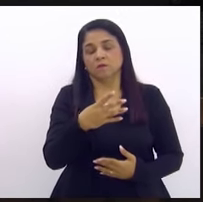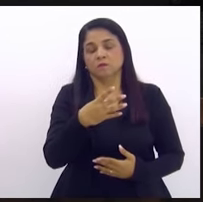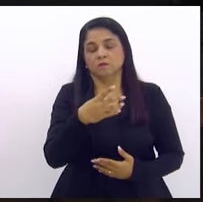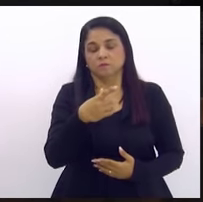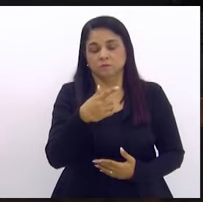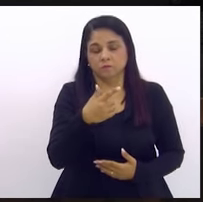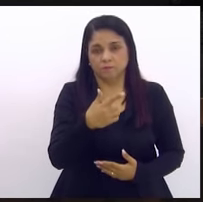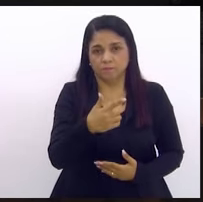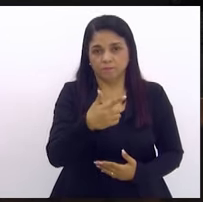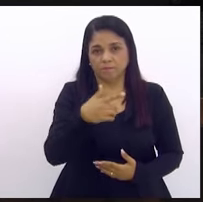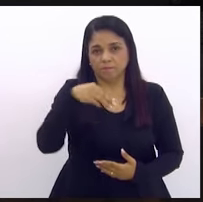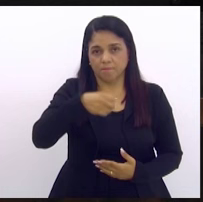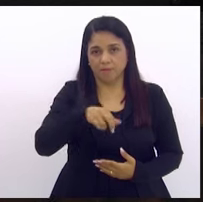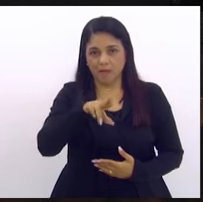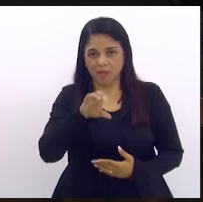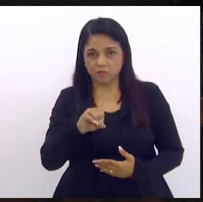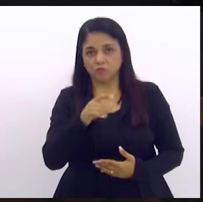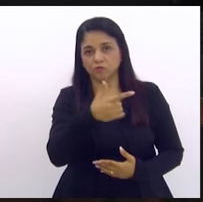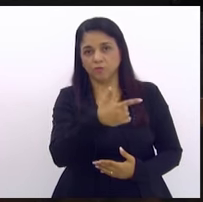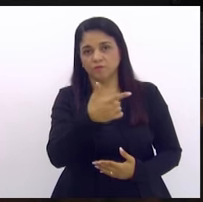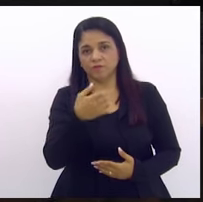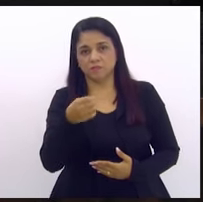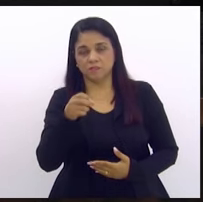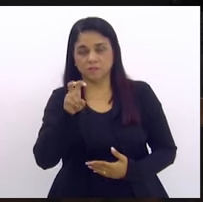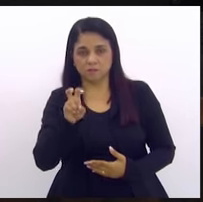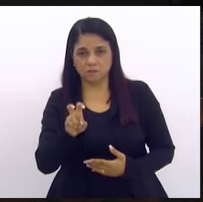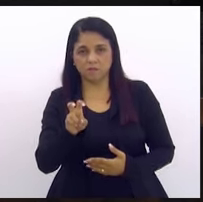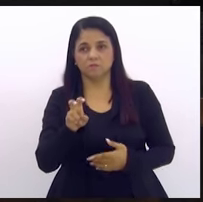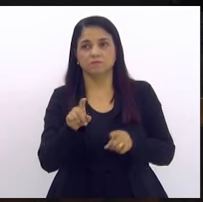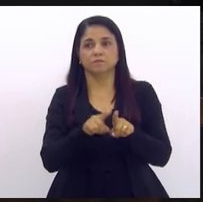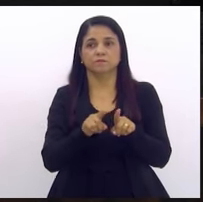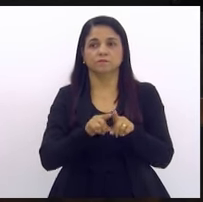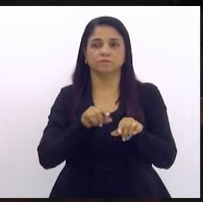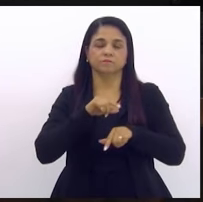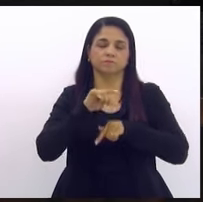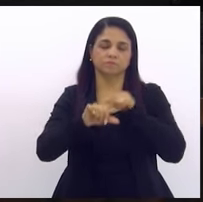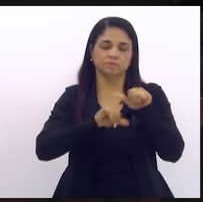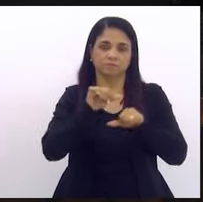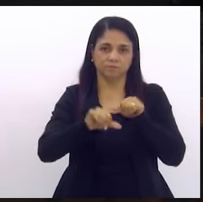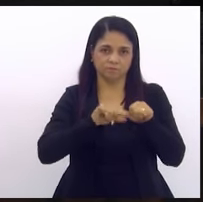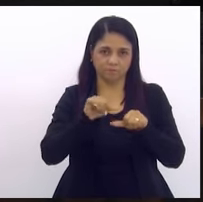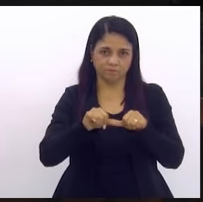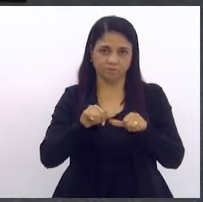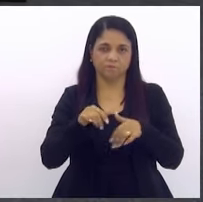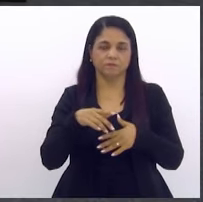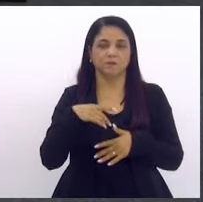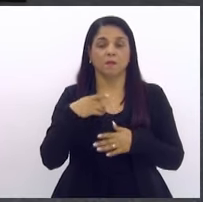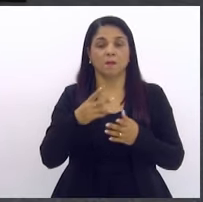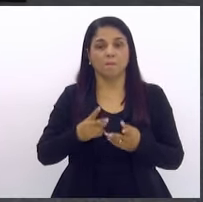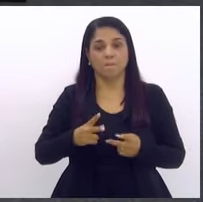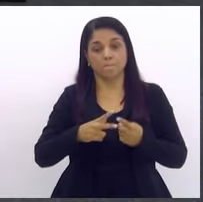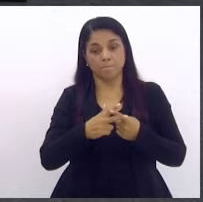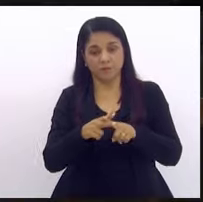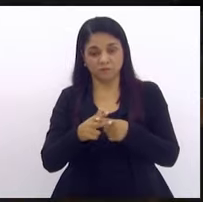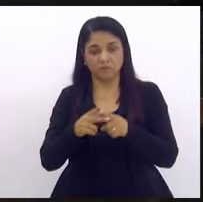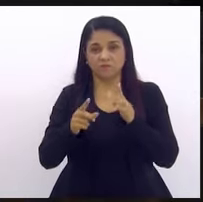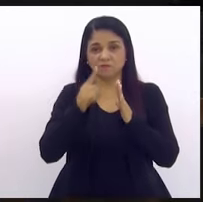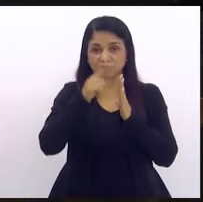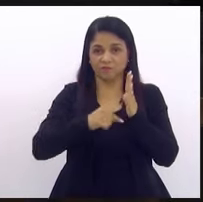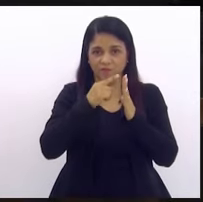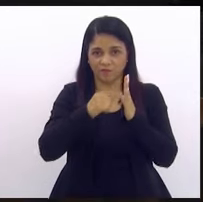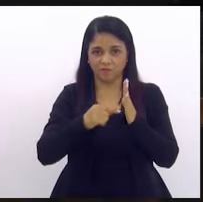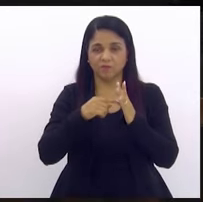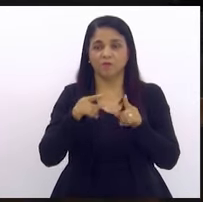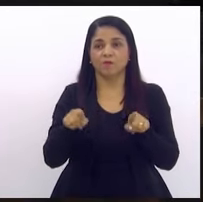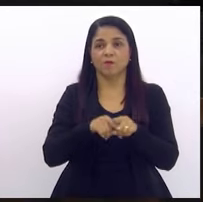Pendendo de parecer da Comissão de Emendas Constitucionais e vetos, deputado Jorge Felipe Neto. pela manutenção do veto. Veto parcial